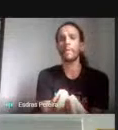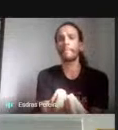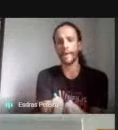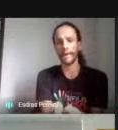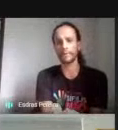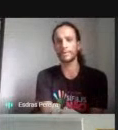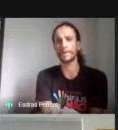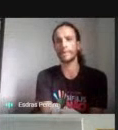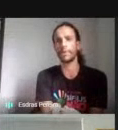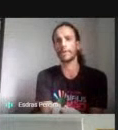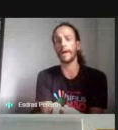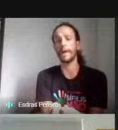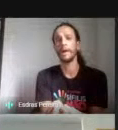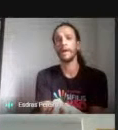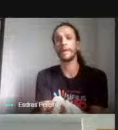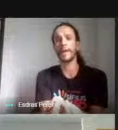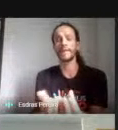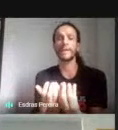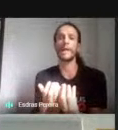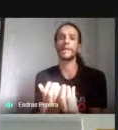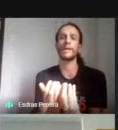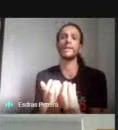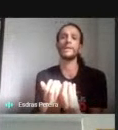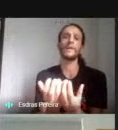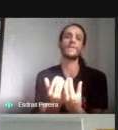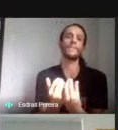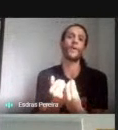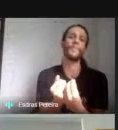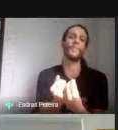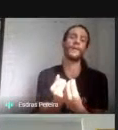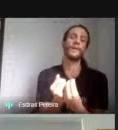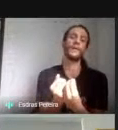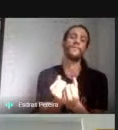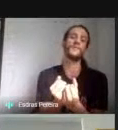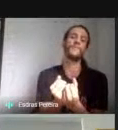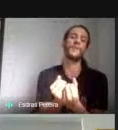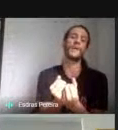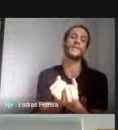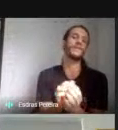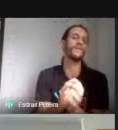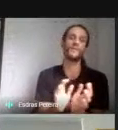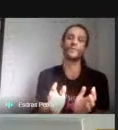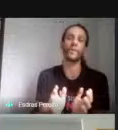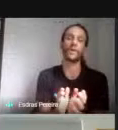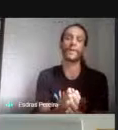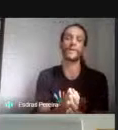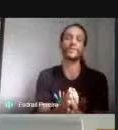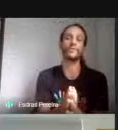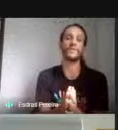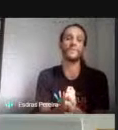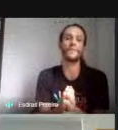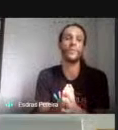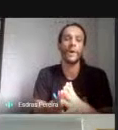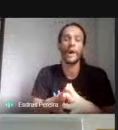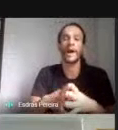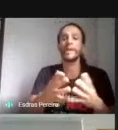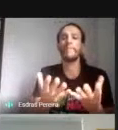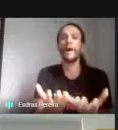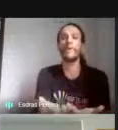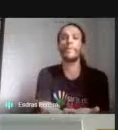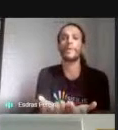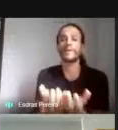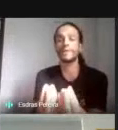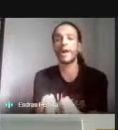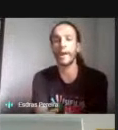tão complexo de se abordar, que essa latência e essa própria invisibilidade da sífilis coloca para a gente um desafio